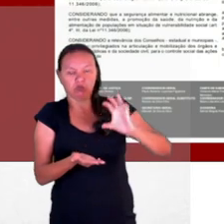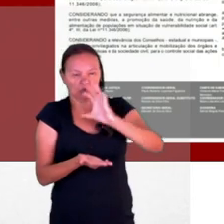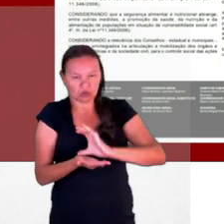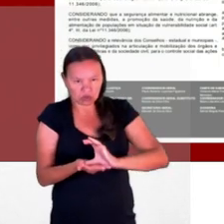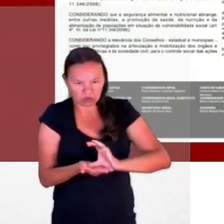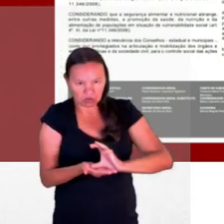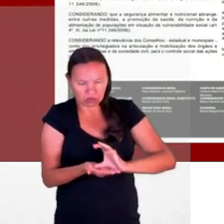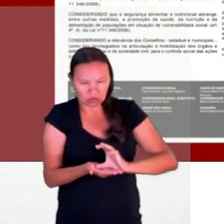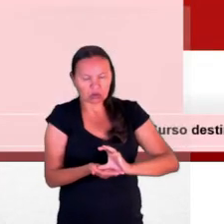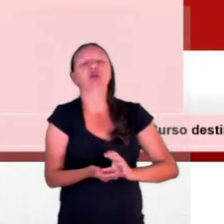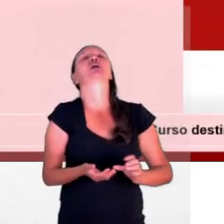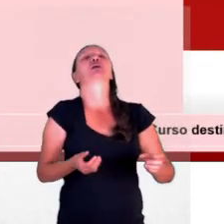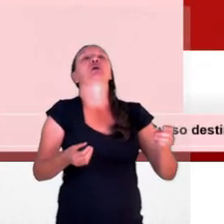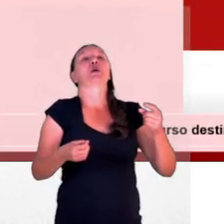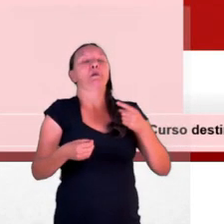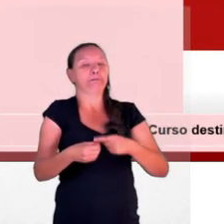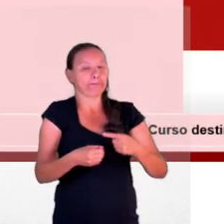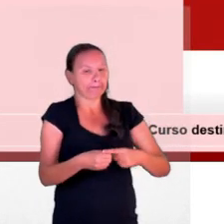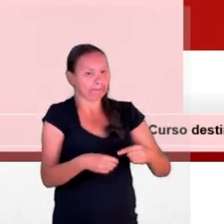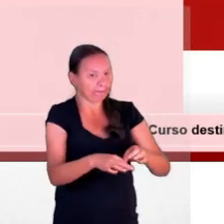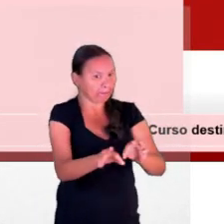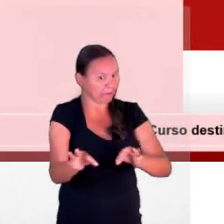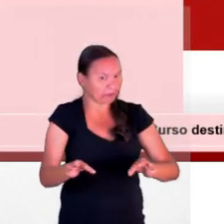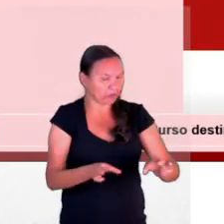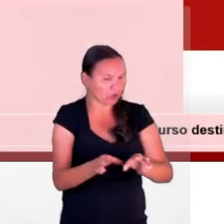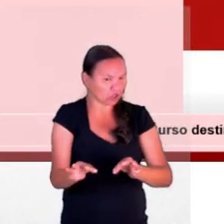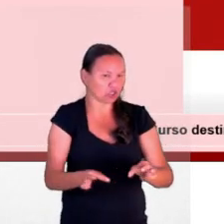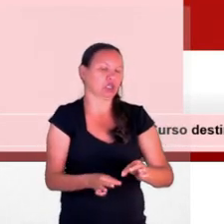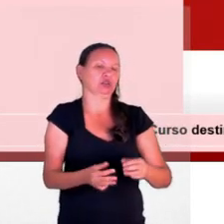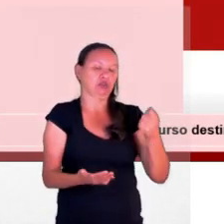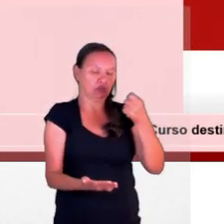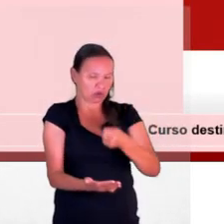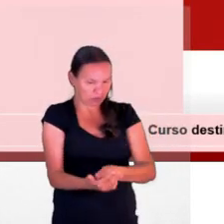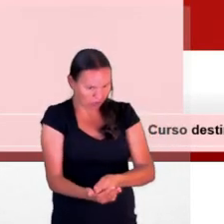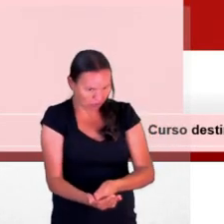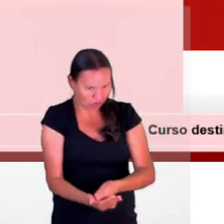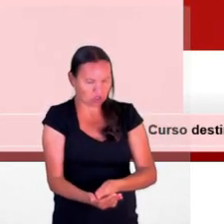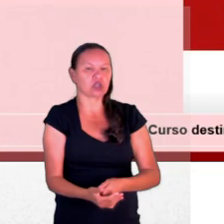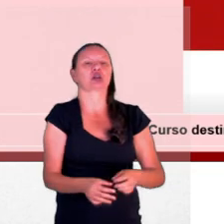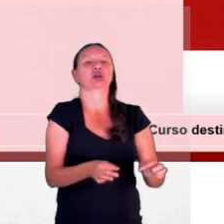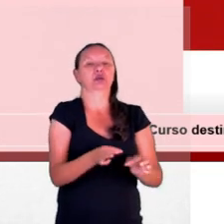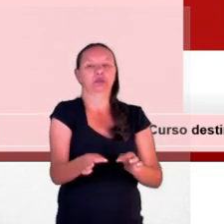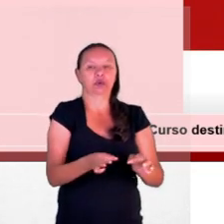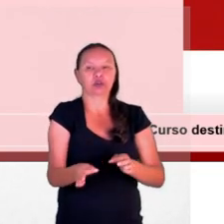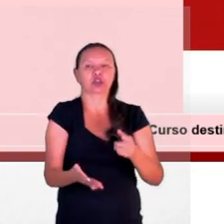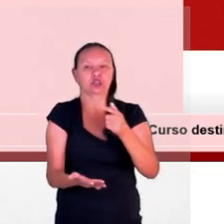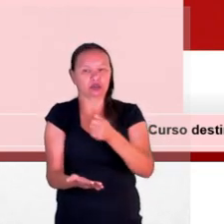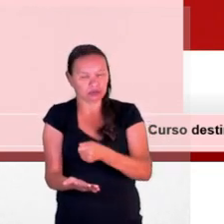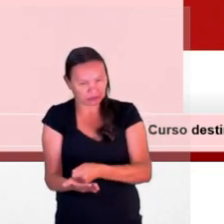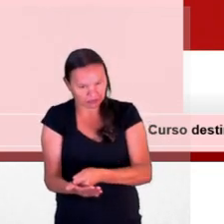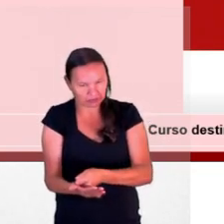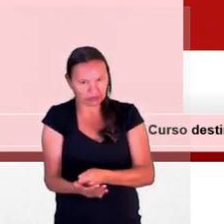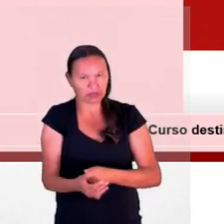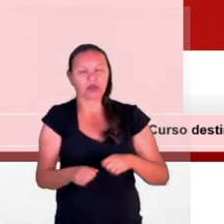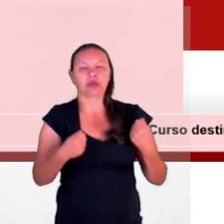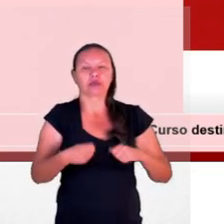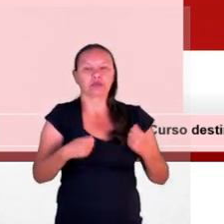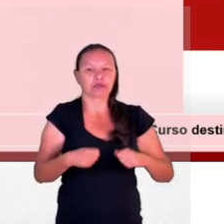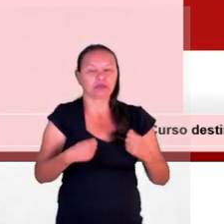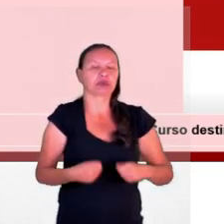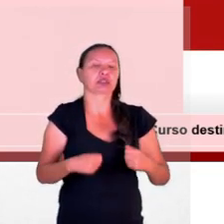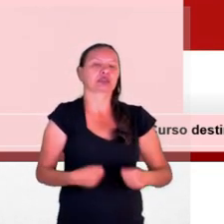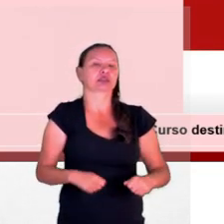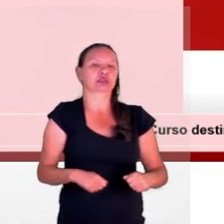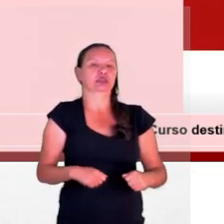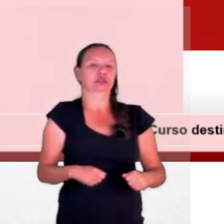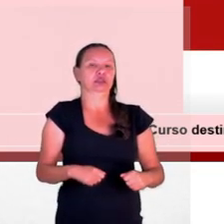um projeto institucional porque nós aprovamos um projeto institucional Para isso precisamos da capacitação